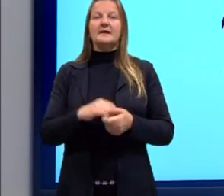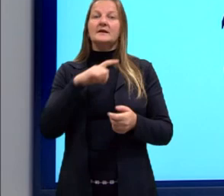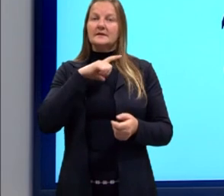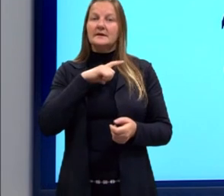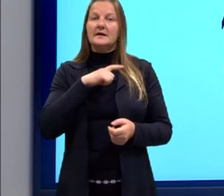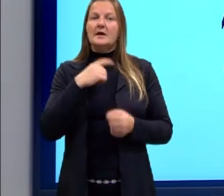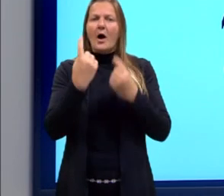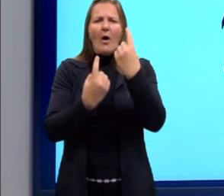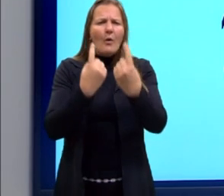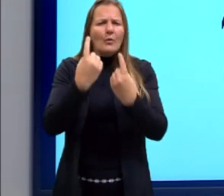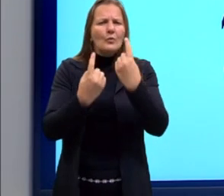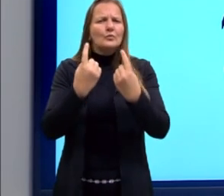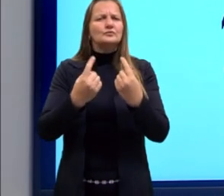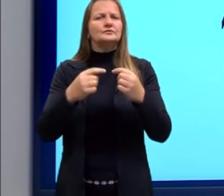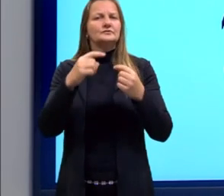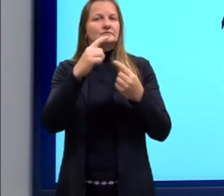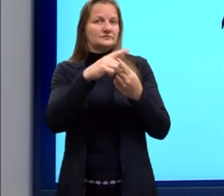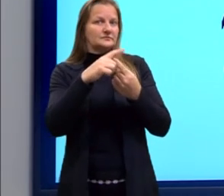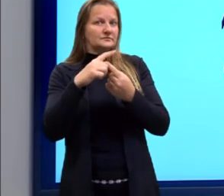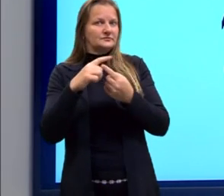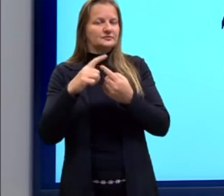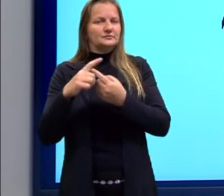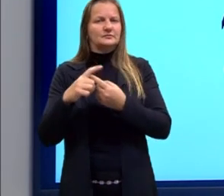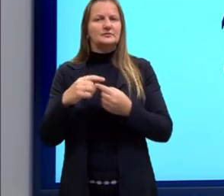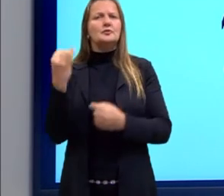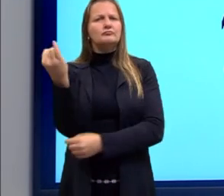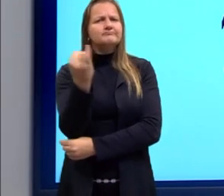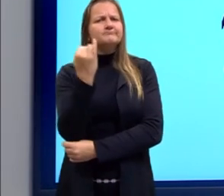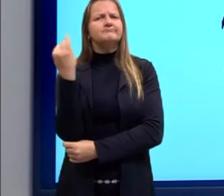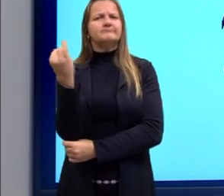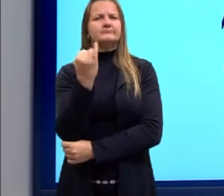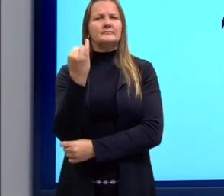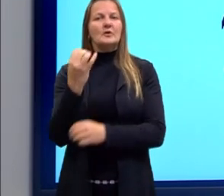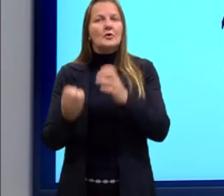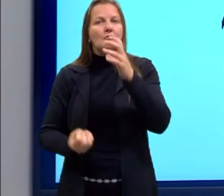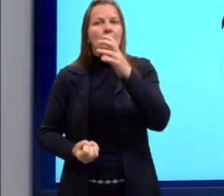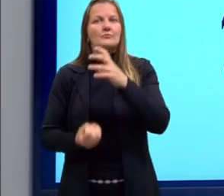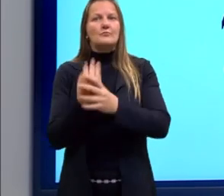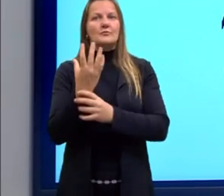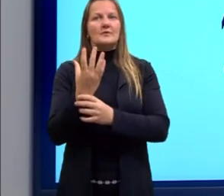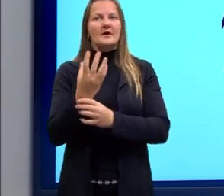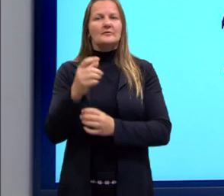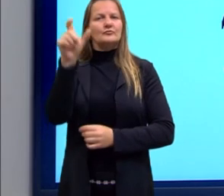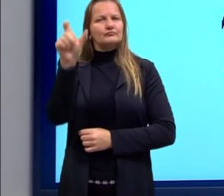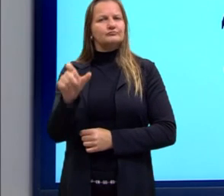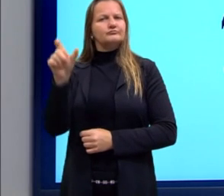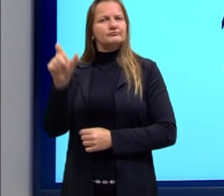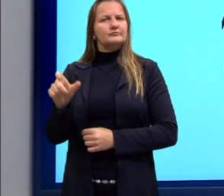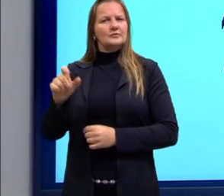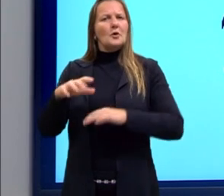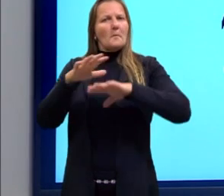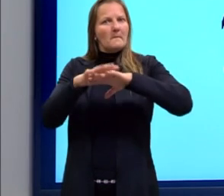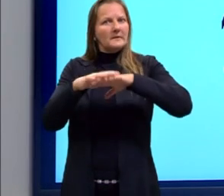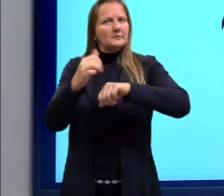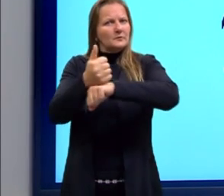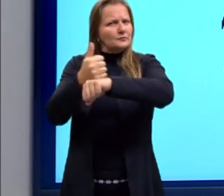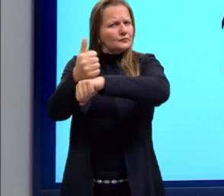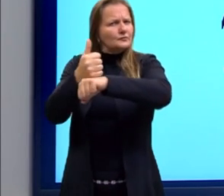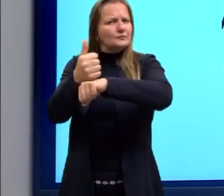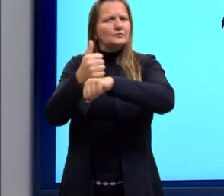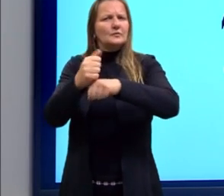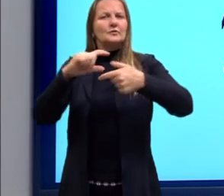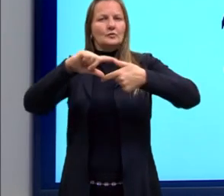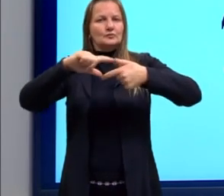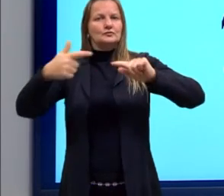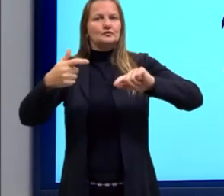temos tá alguns tópicos que são muito importantes que foram criados Então por estes matemáticos né